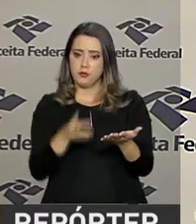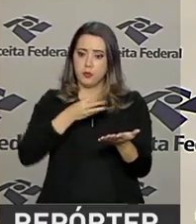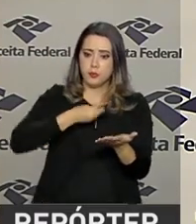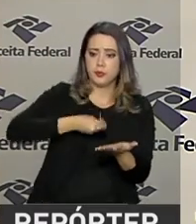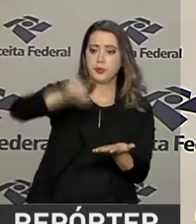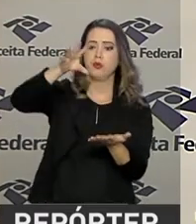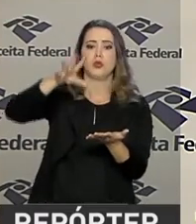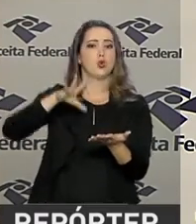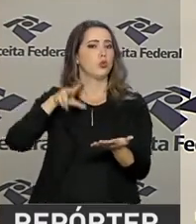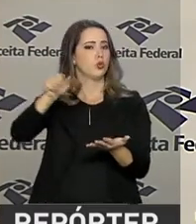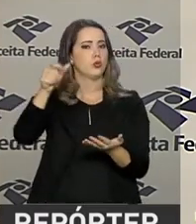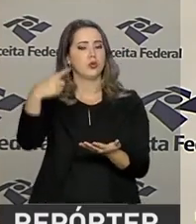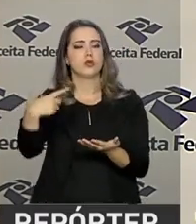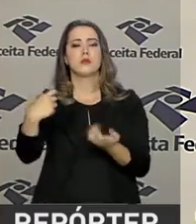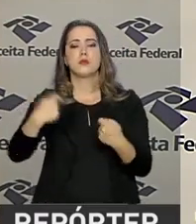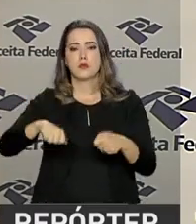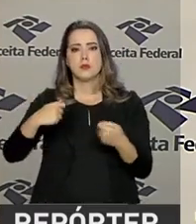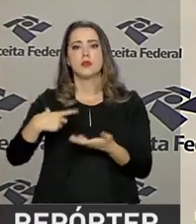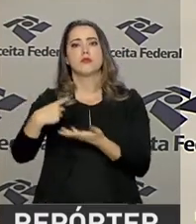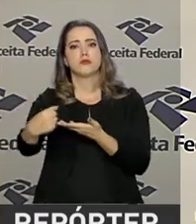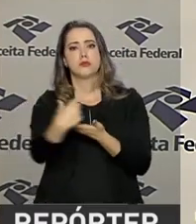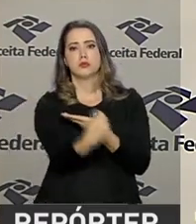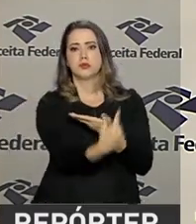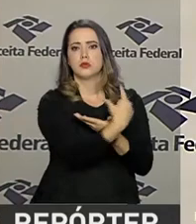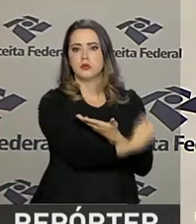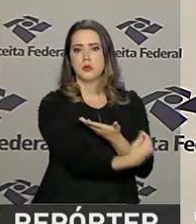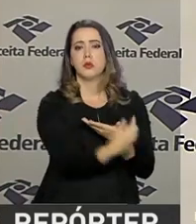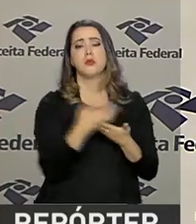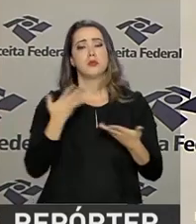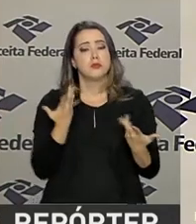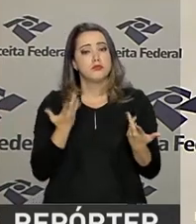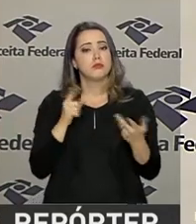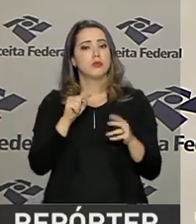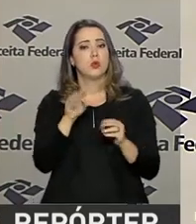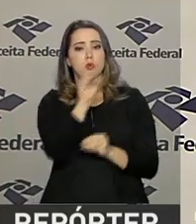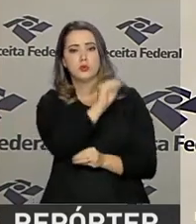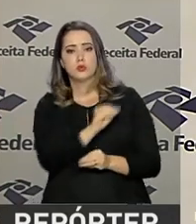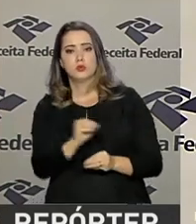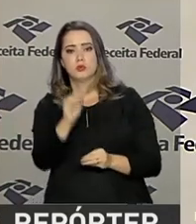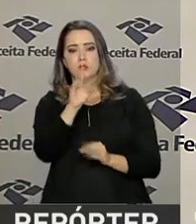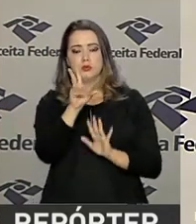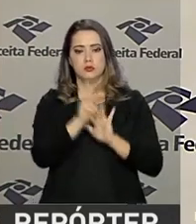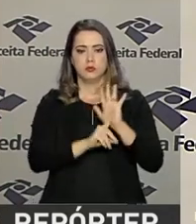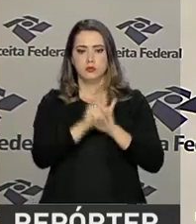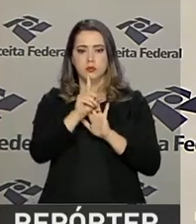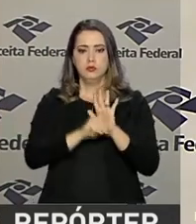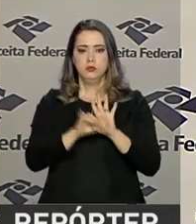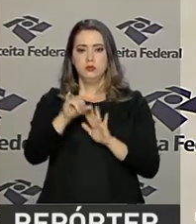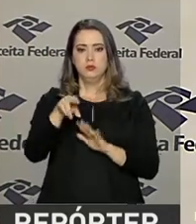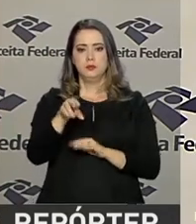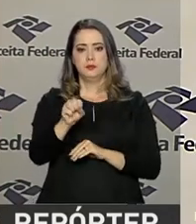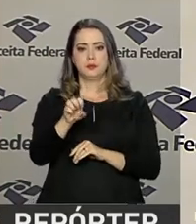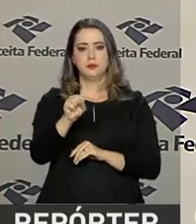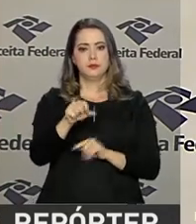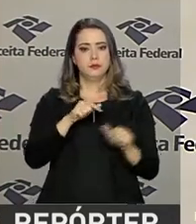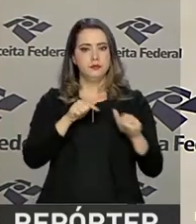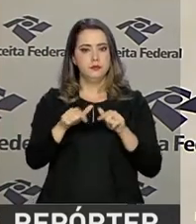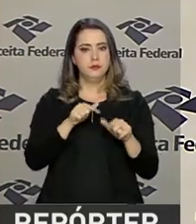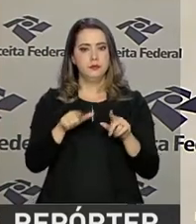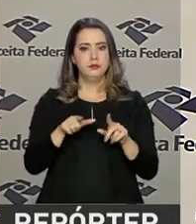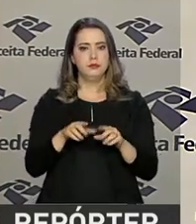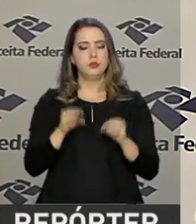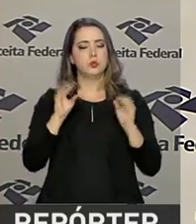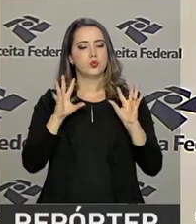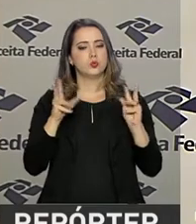todos terão acesso a essa informação e quem tem direitos para preservar seus direitos previdenciários e trabalhistas tudo